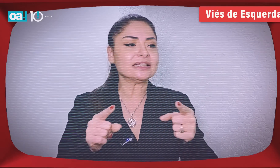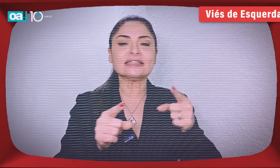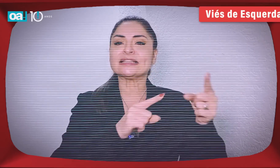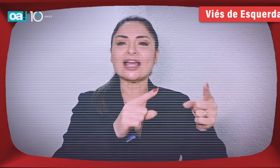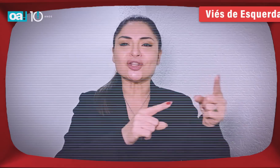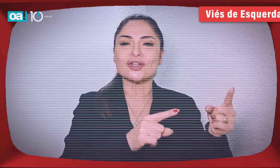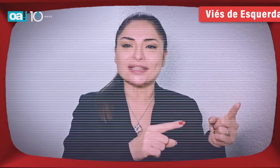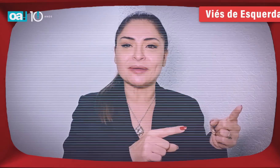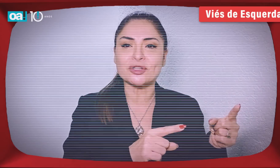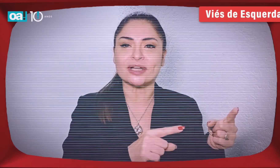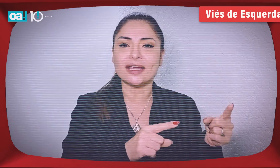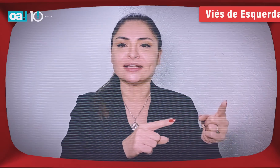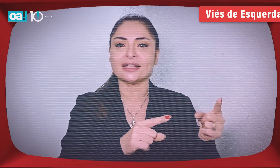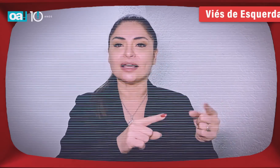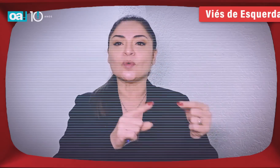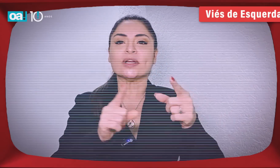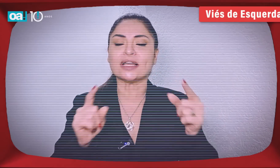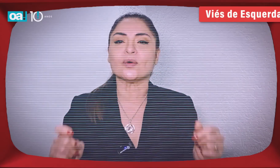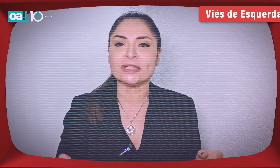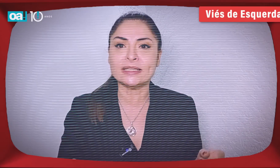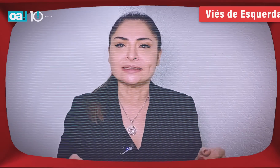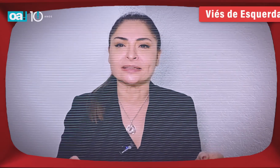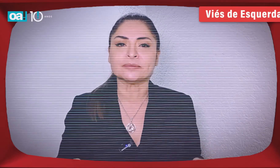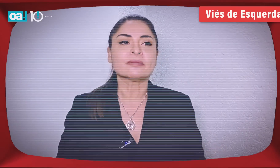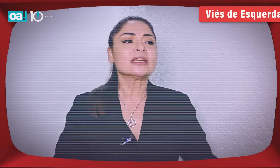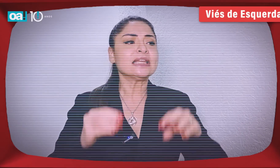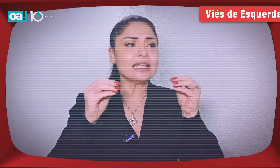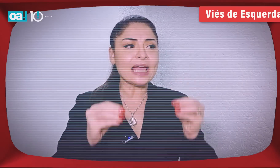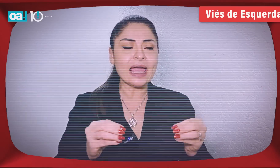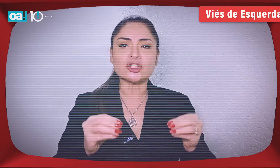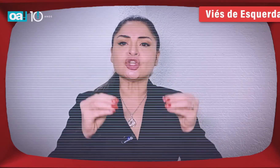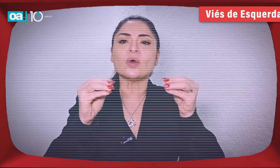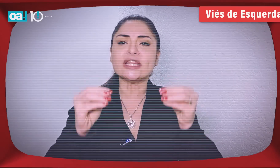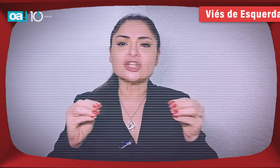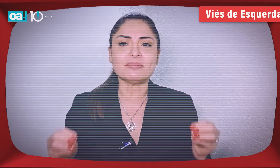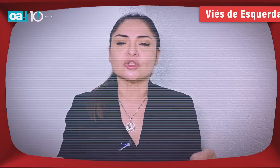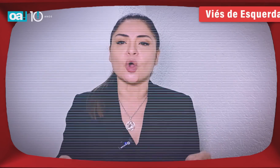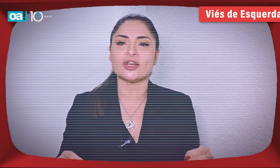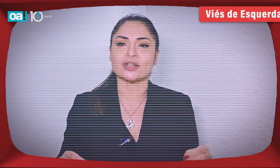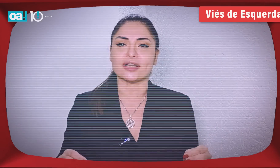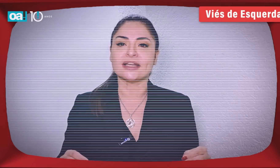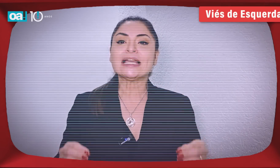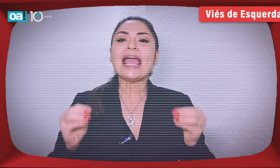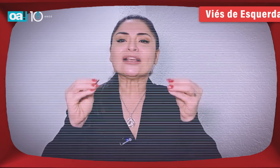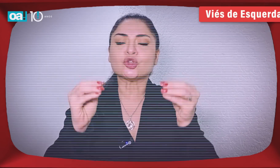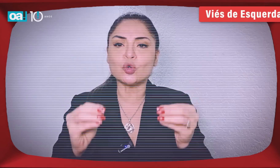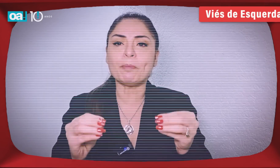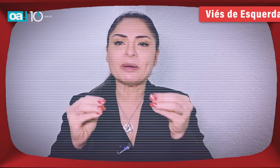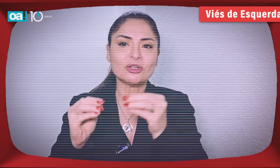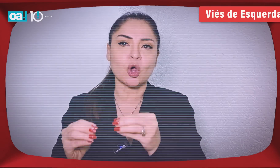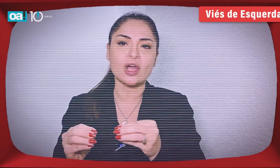também esse site de extrema-direita, o Antagonista, que é de origem misógina.